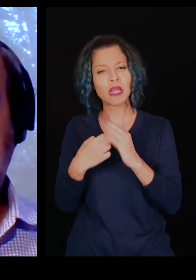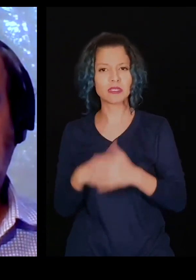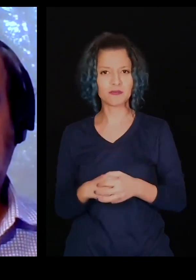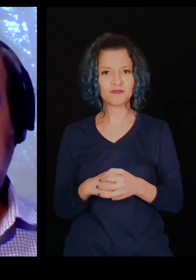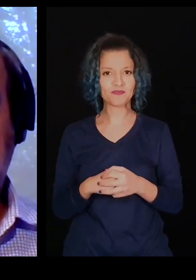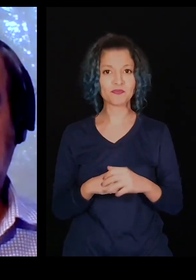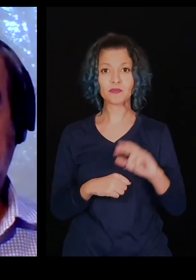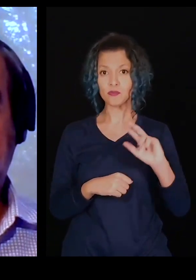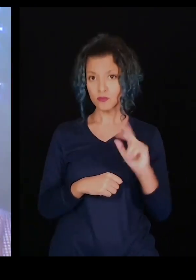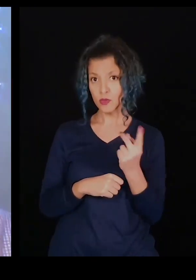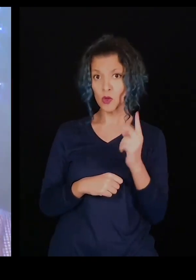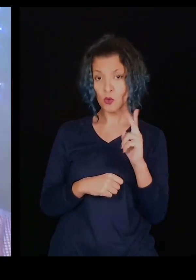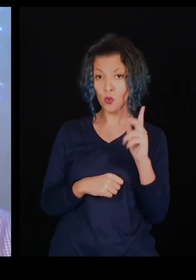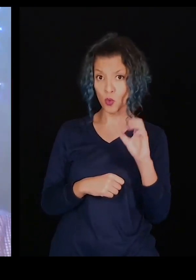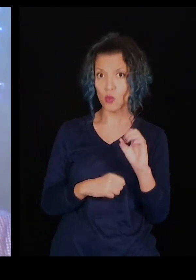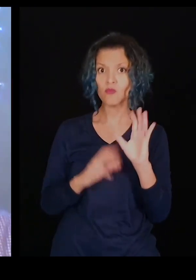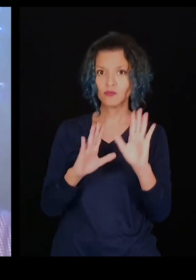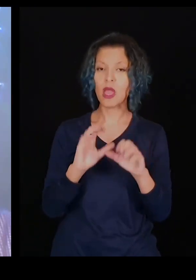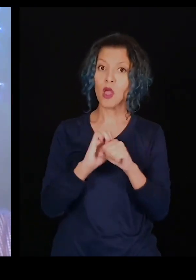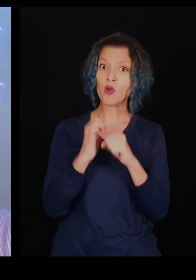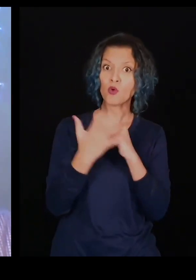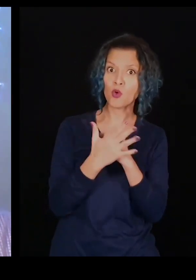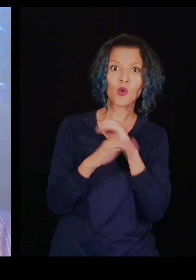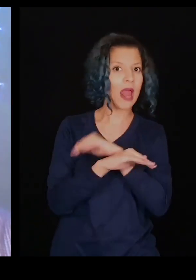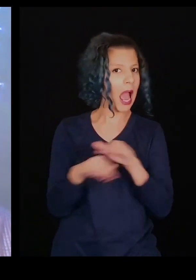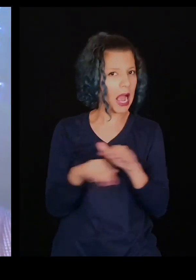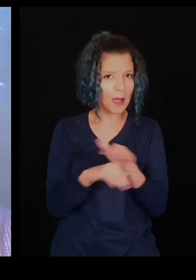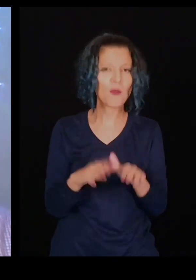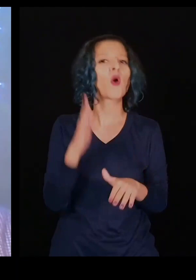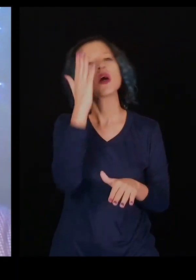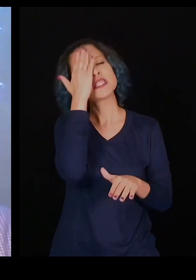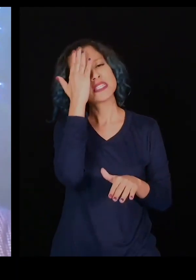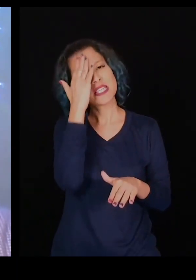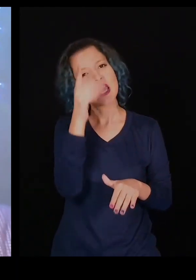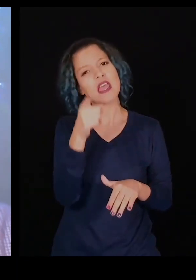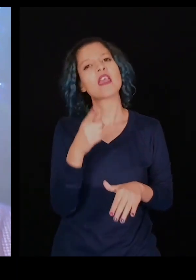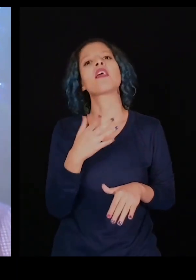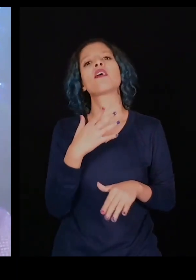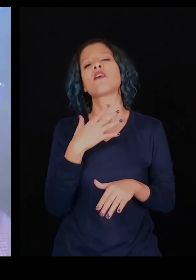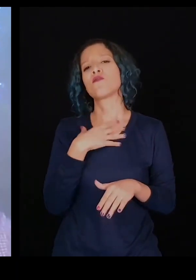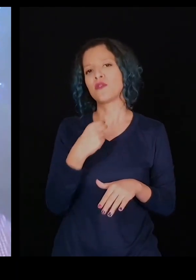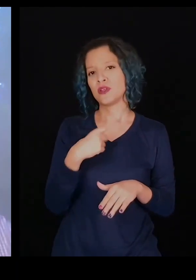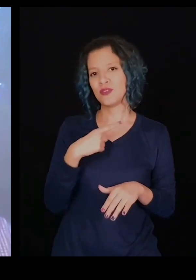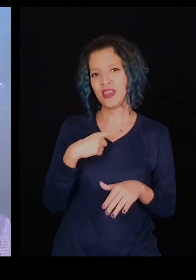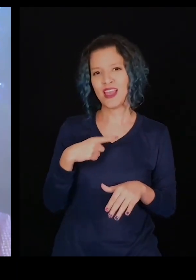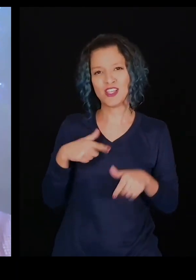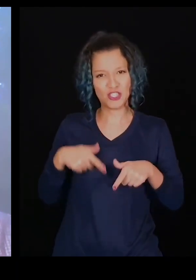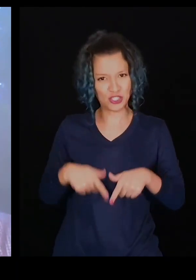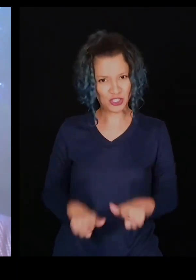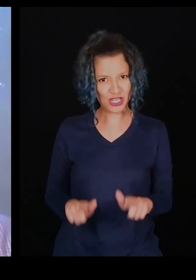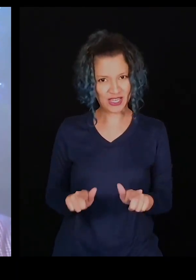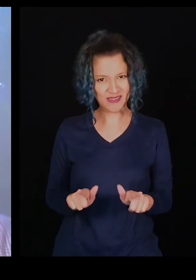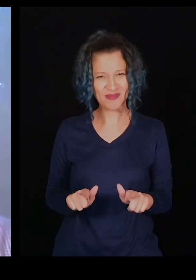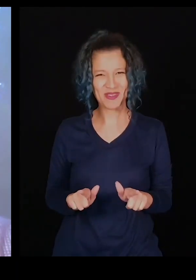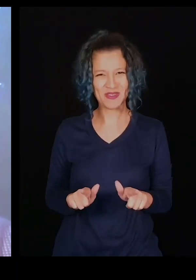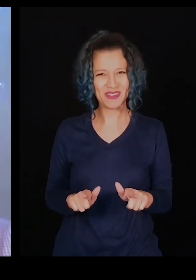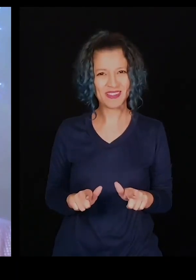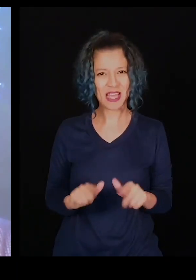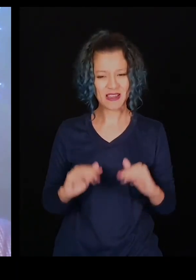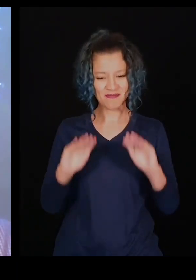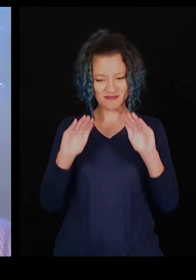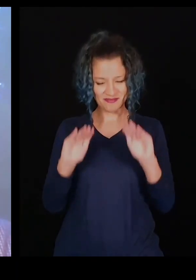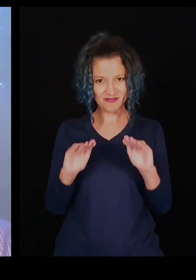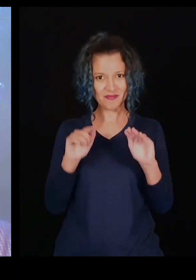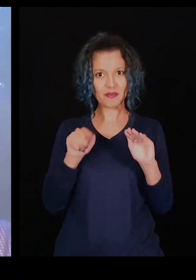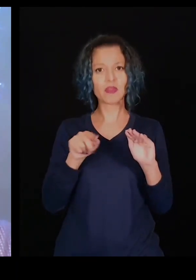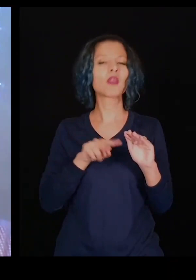que você tem suas crianças, suas gêmeas. Qual é a primeira coisa que o Hugo